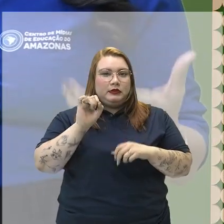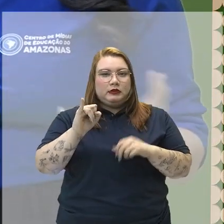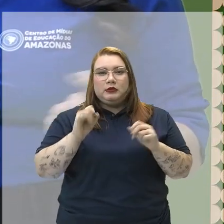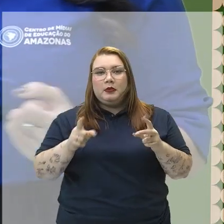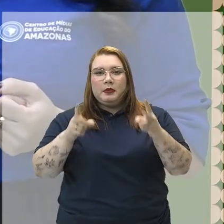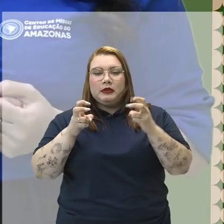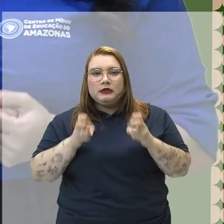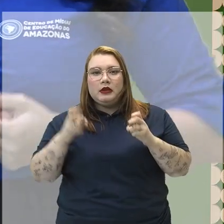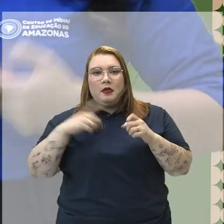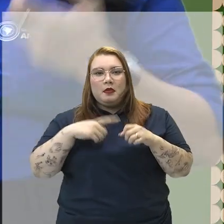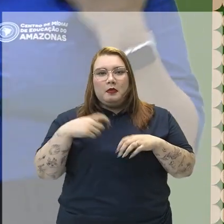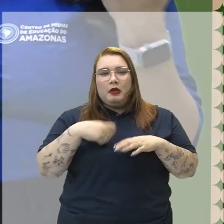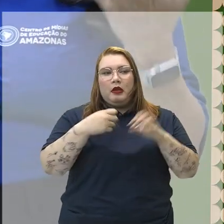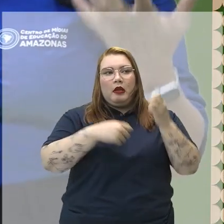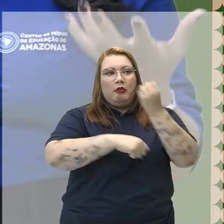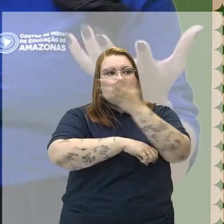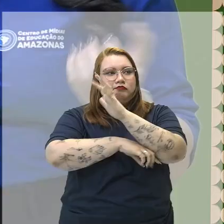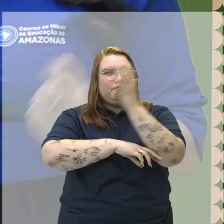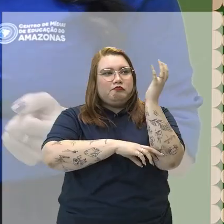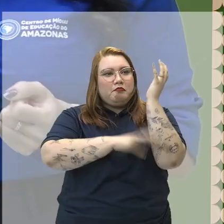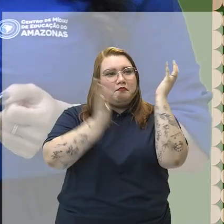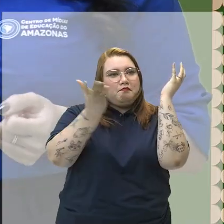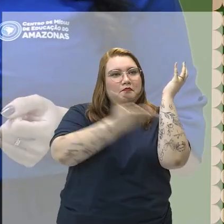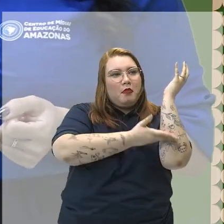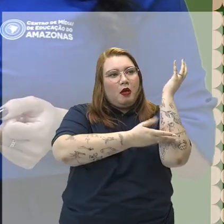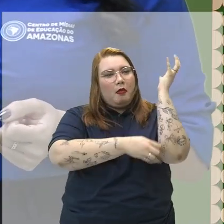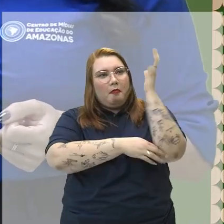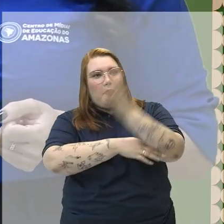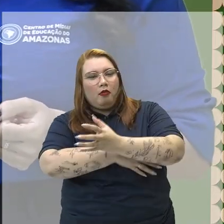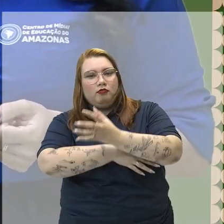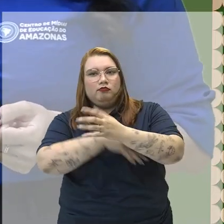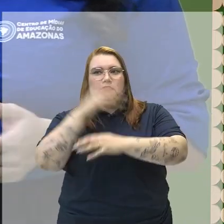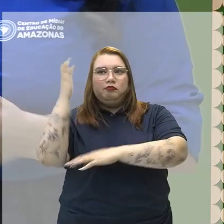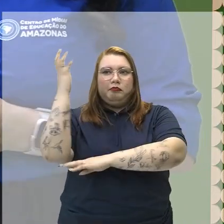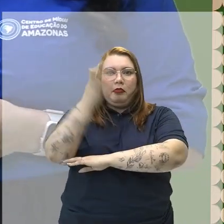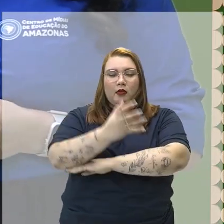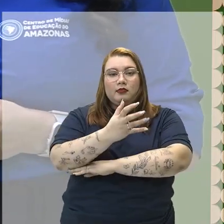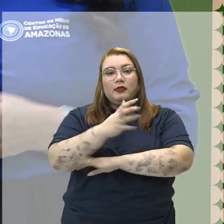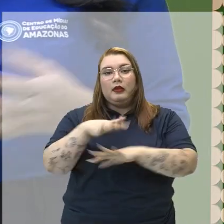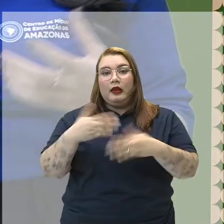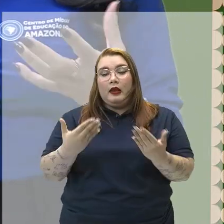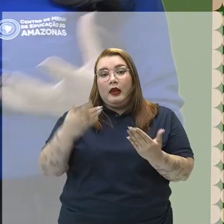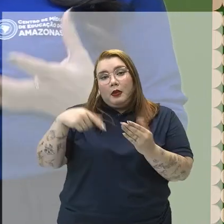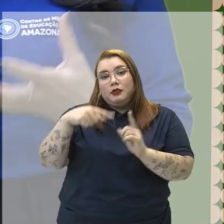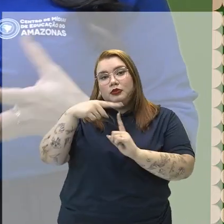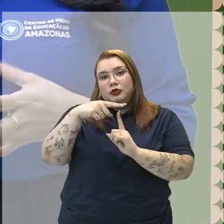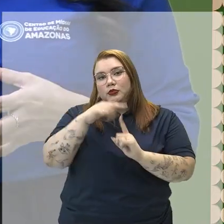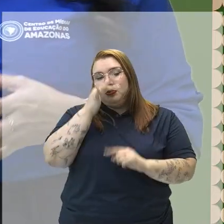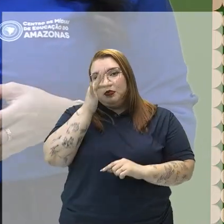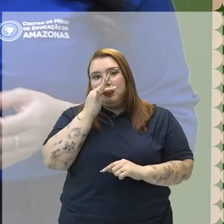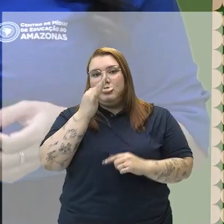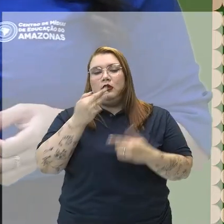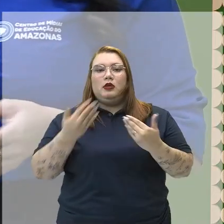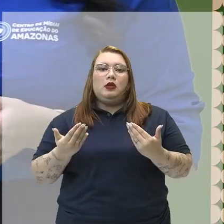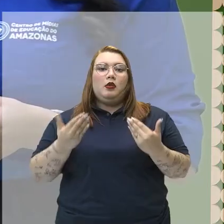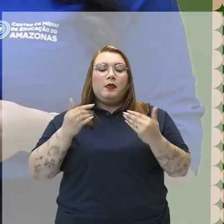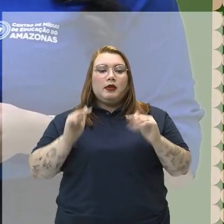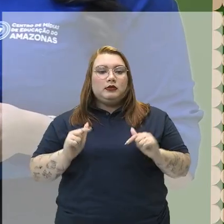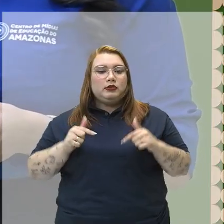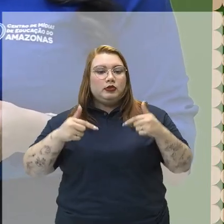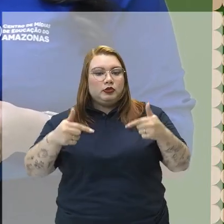aquele desmatamento, né? Dependendo do ambiente onde ela está, é uma planta, né? Então, as ações antrópicas, elas podem